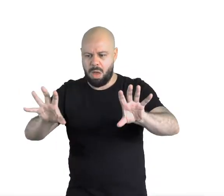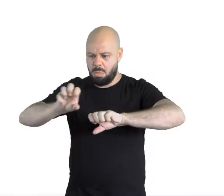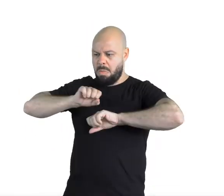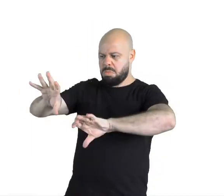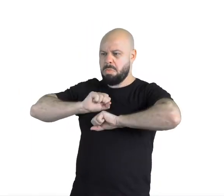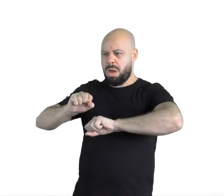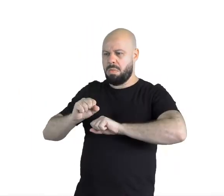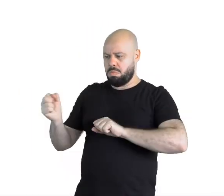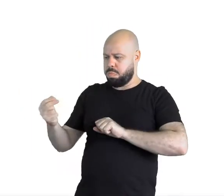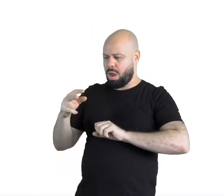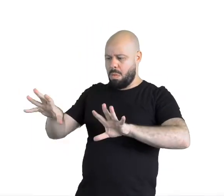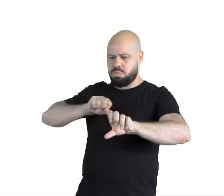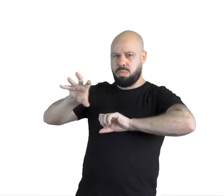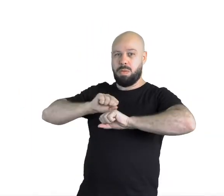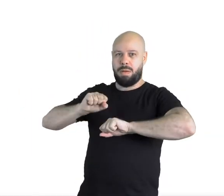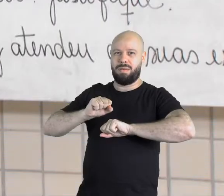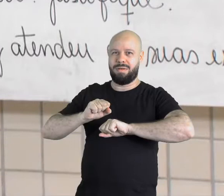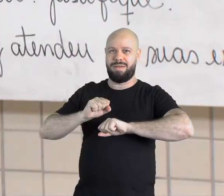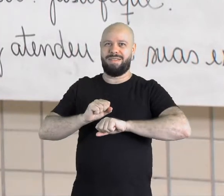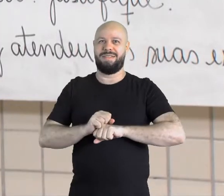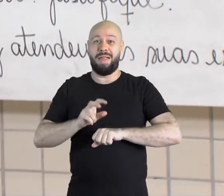viral. Lembraram?